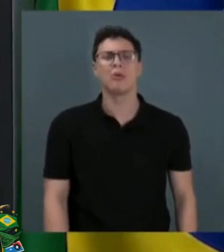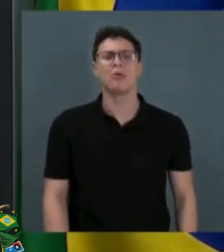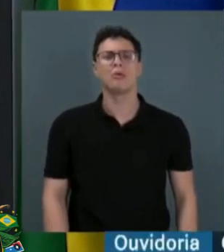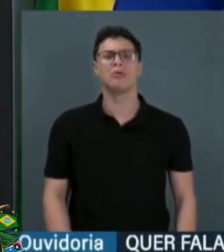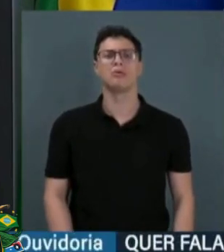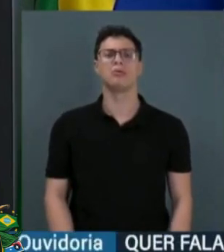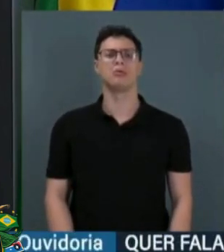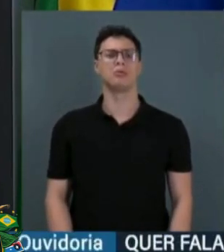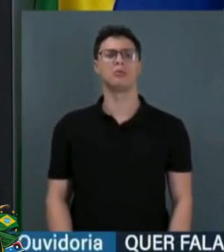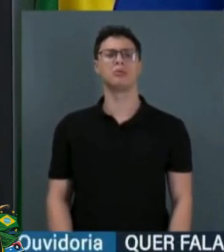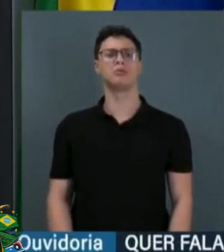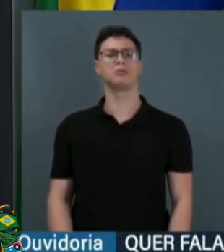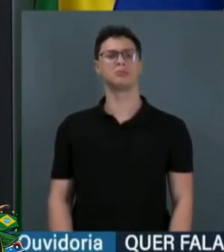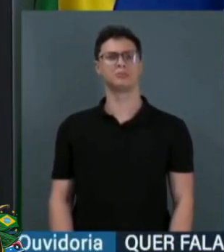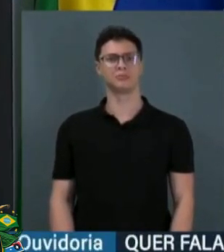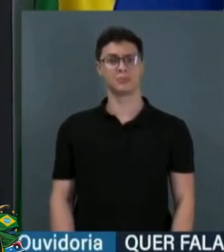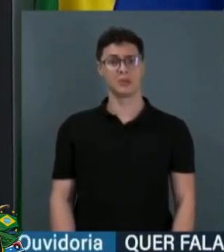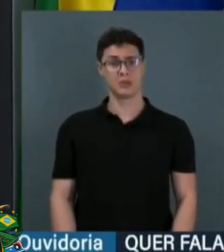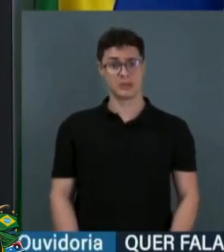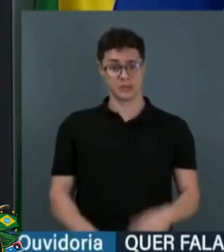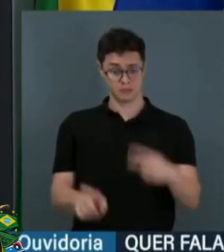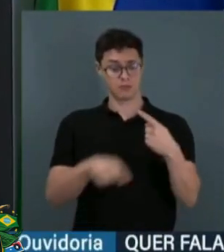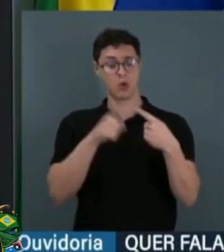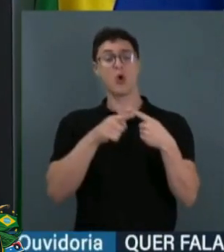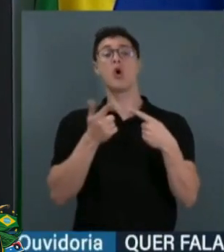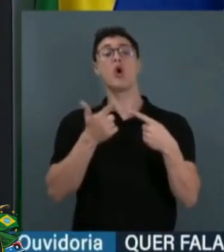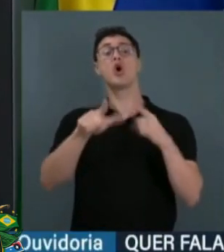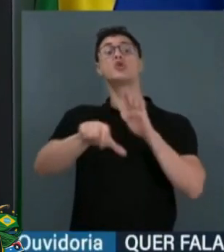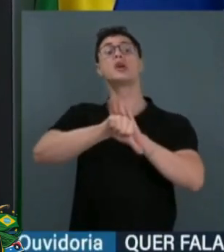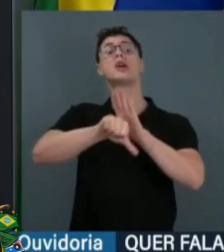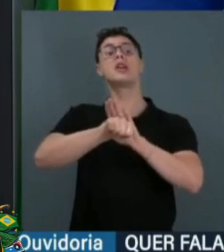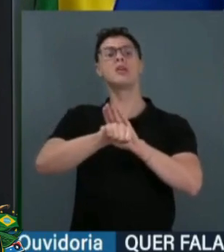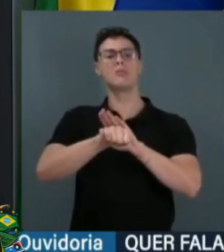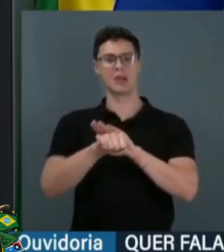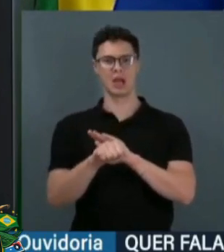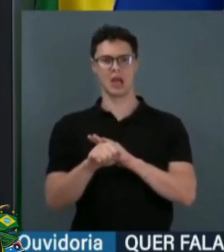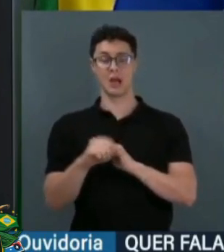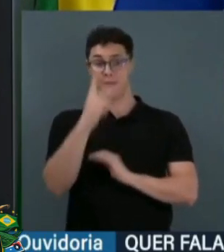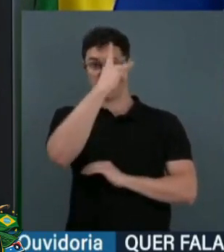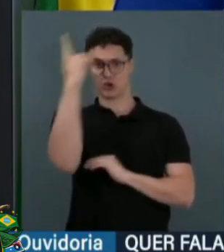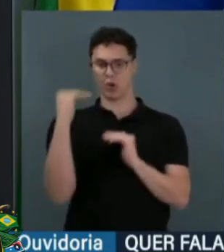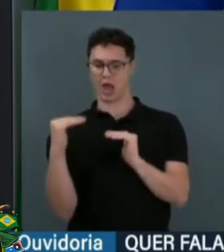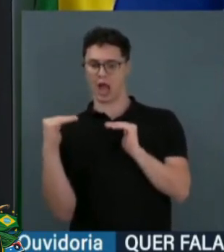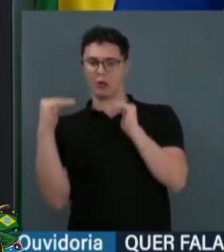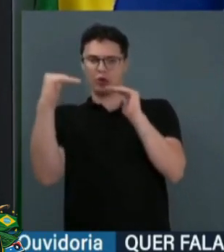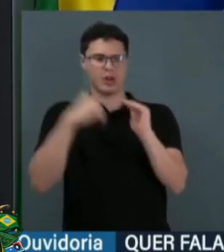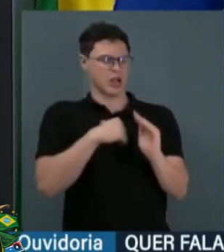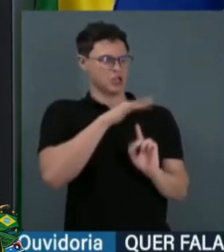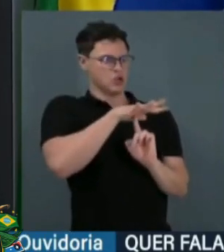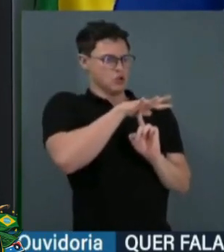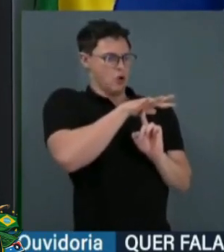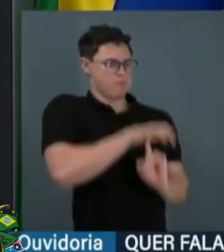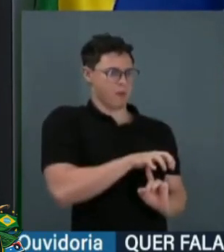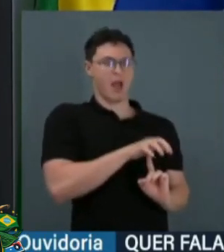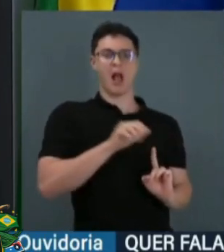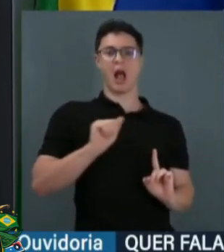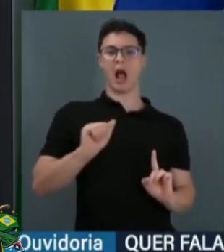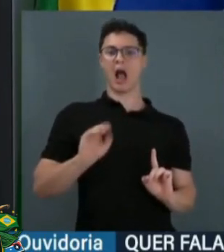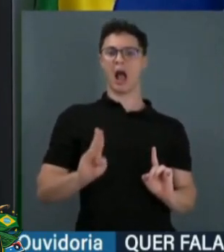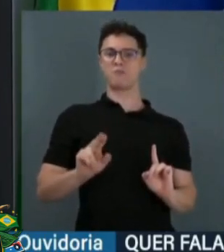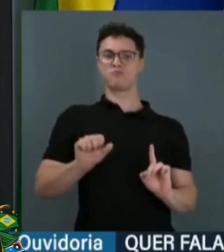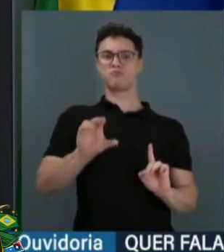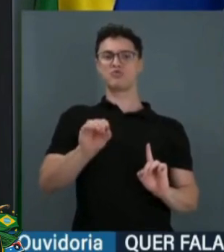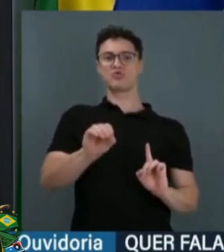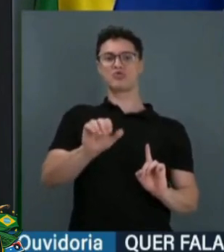Abuso de autoridade, outro crime que você tem cometido bastante. Essa lei regula os crimes cometidos por autoridades que ultrapassam os